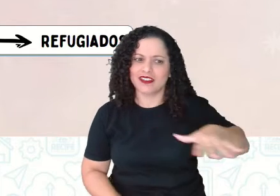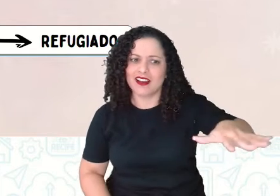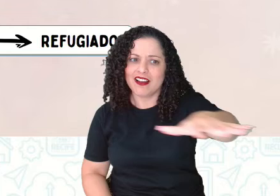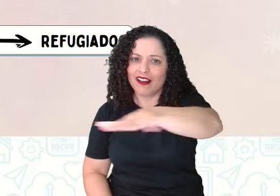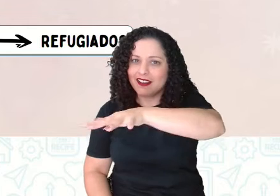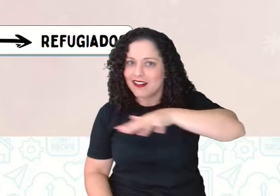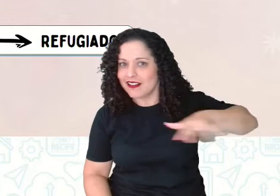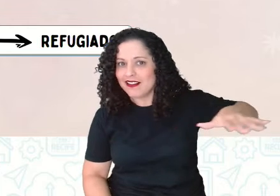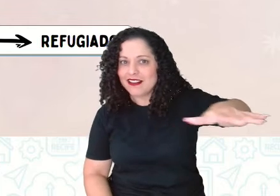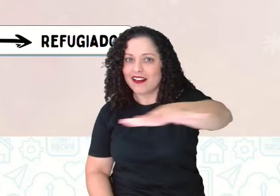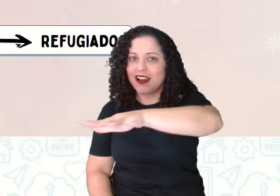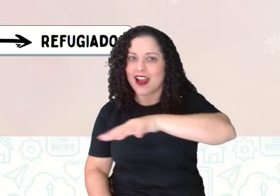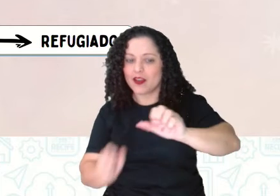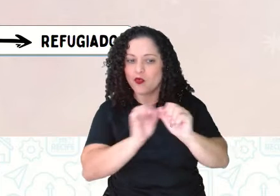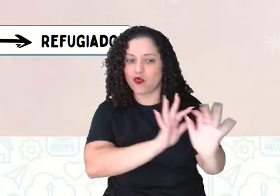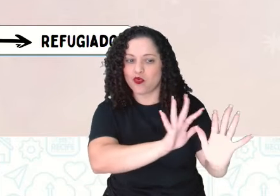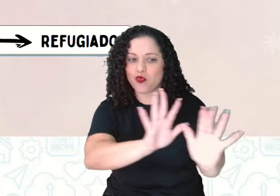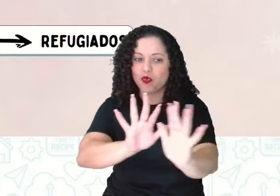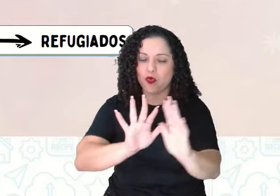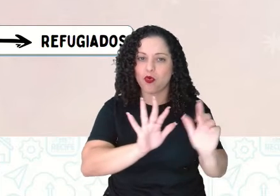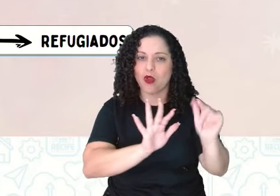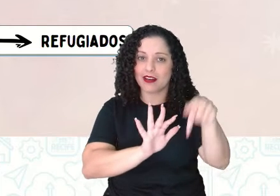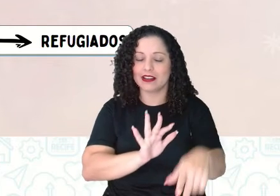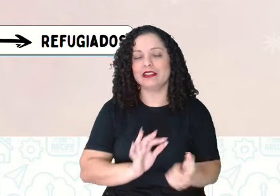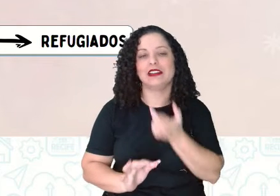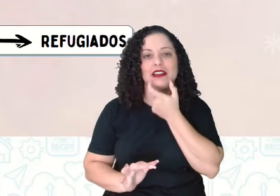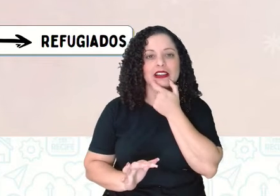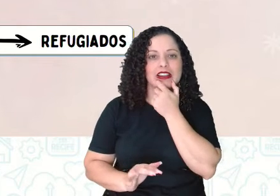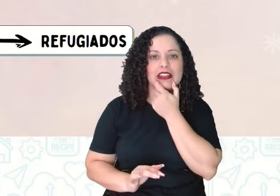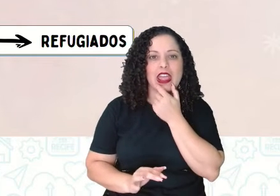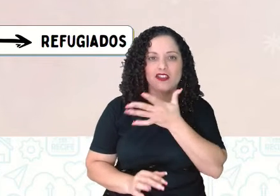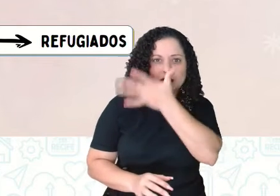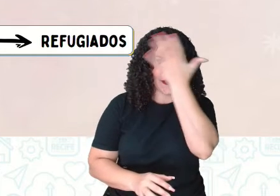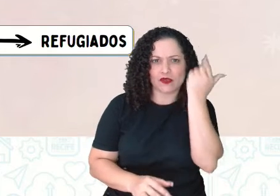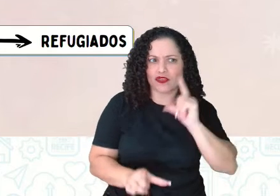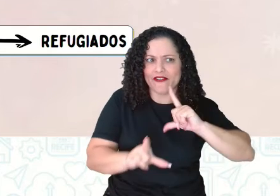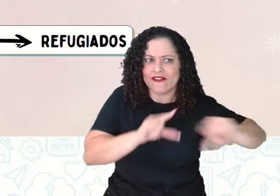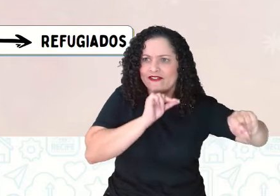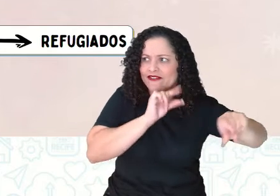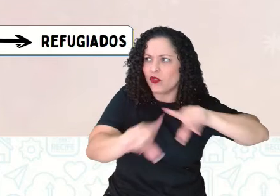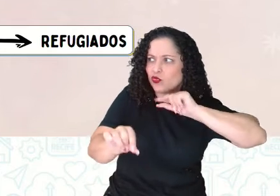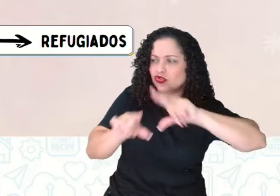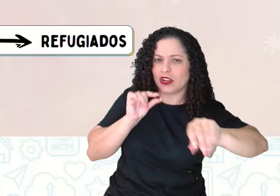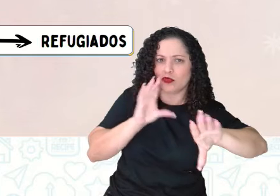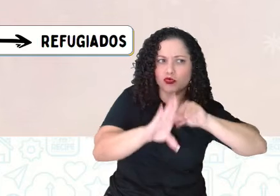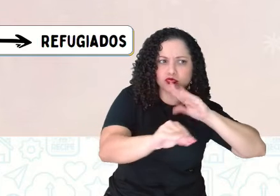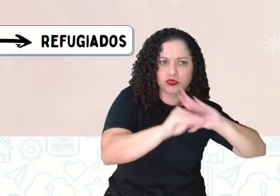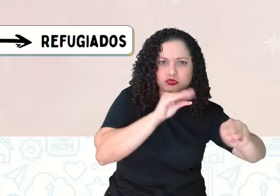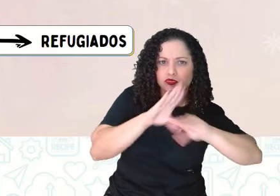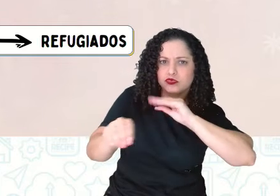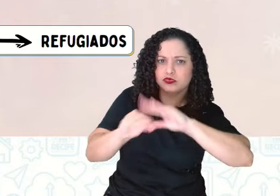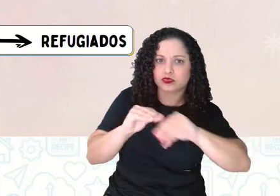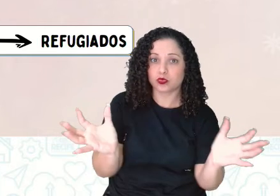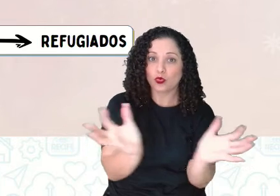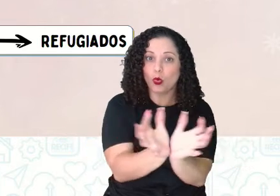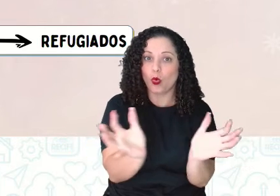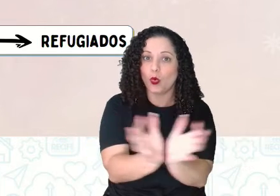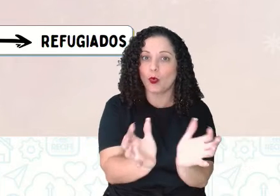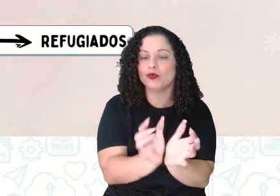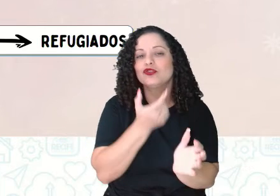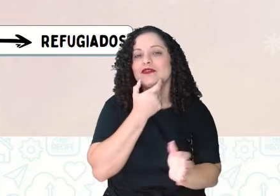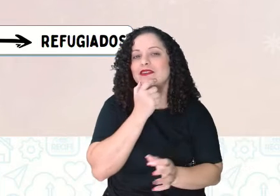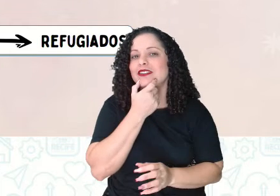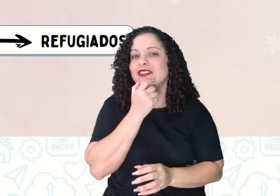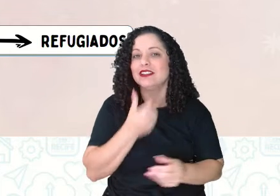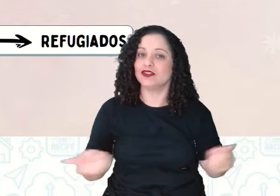naquela localidade ali da Inglaterra, fugisse, né? Então, as colônias inglesas, né, do território que